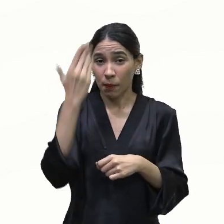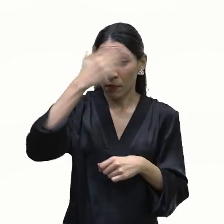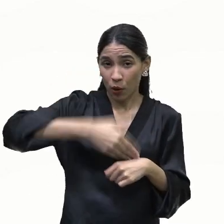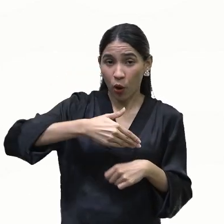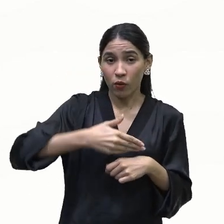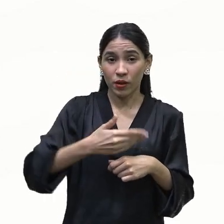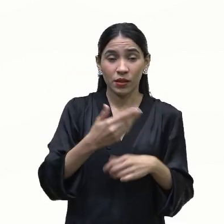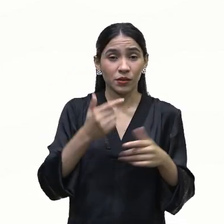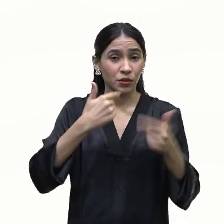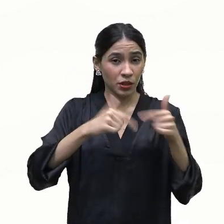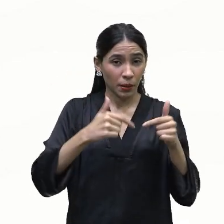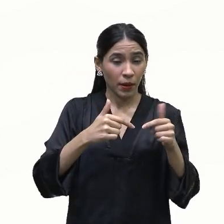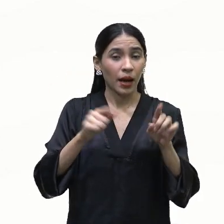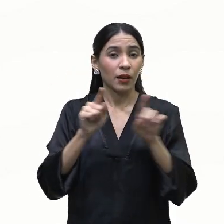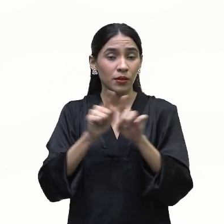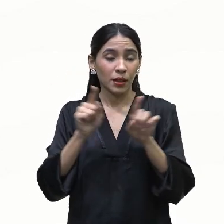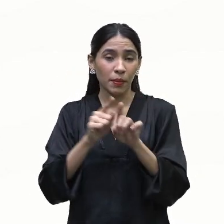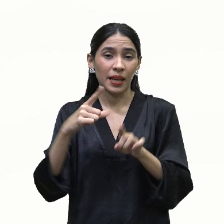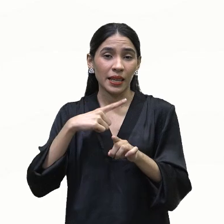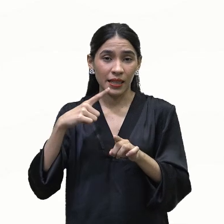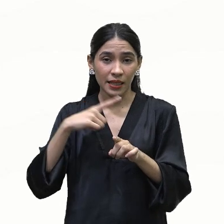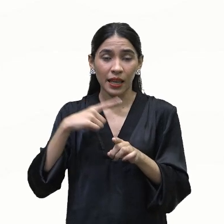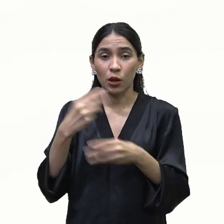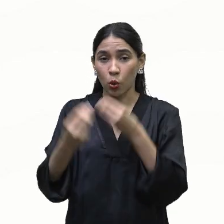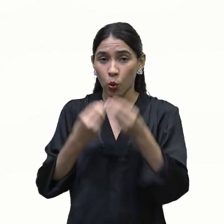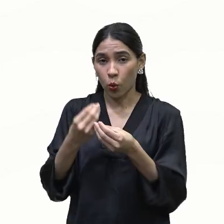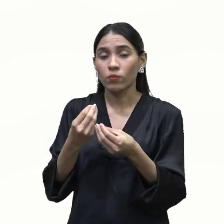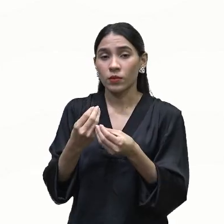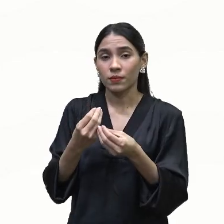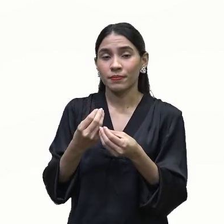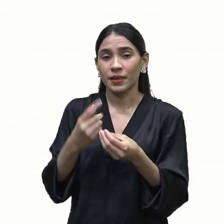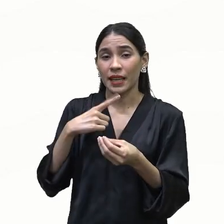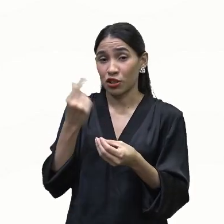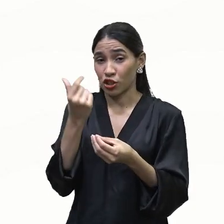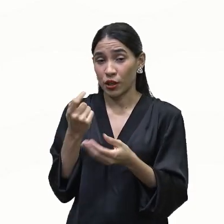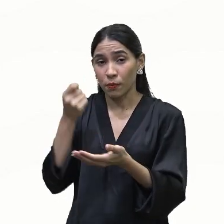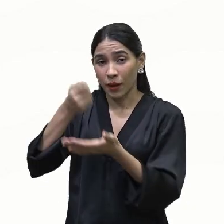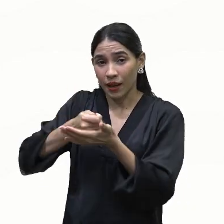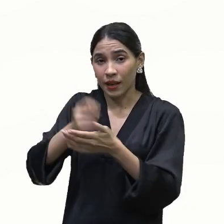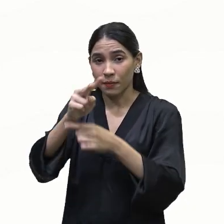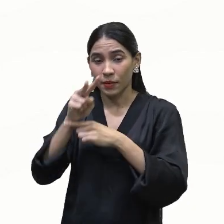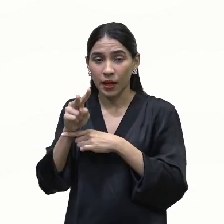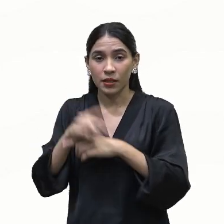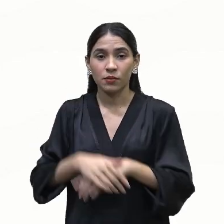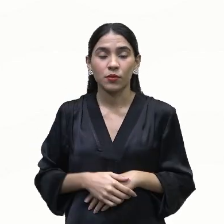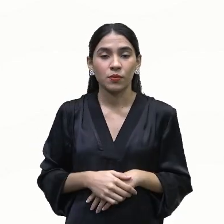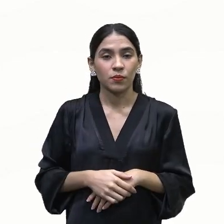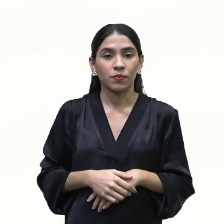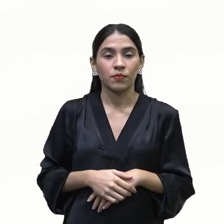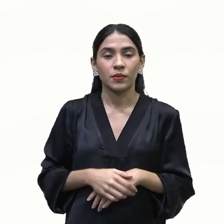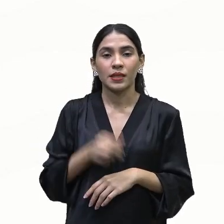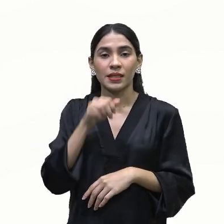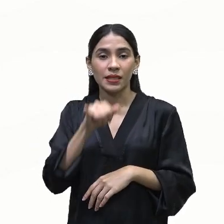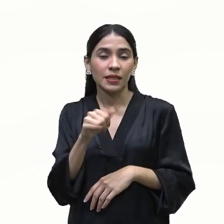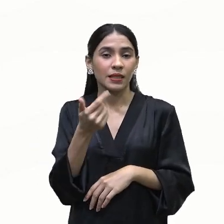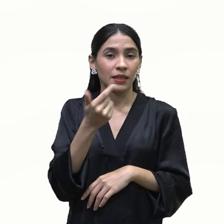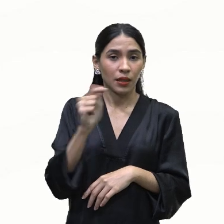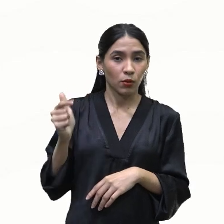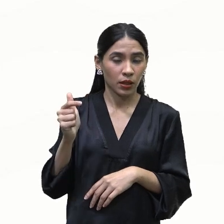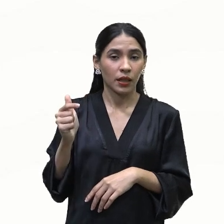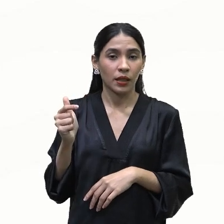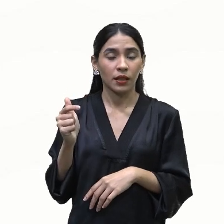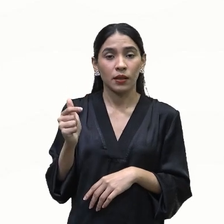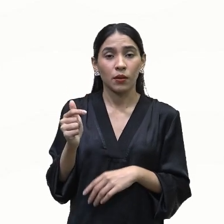que vocês têm condições de pagar esse empréstimo, tá? Não tendo essas condições totais também, pode ser que o banco